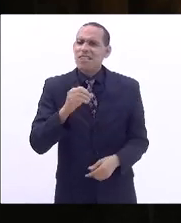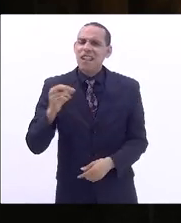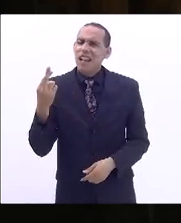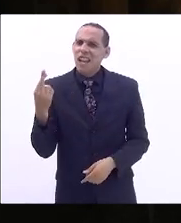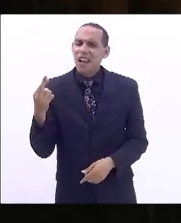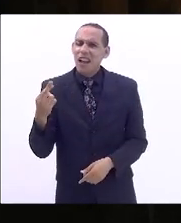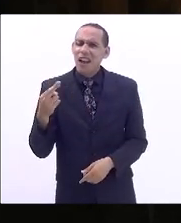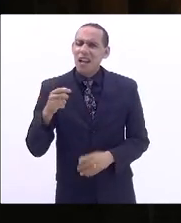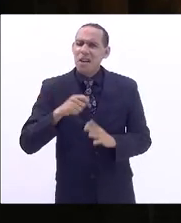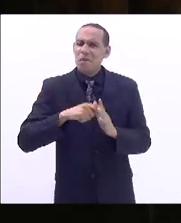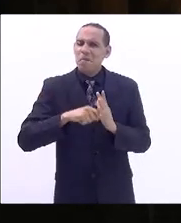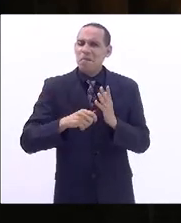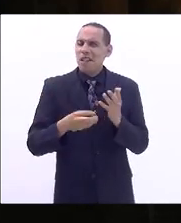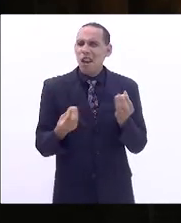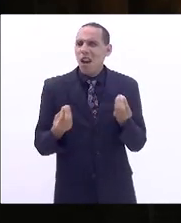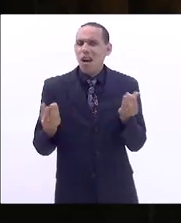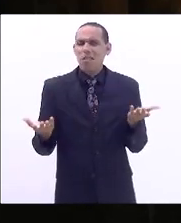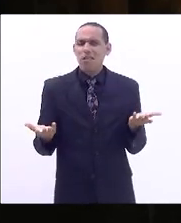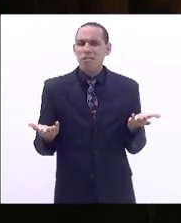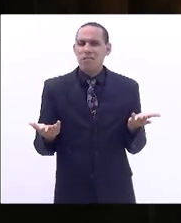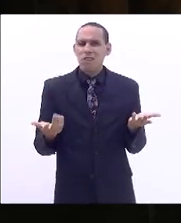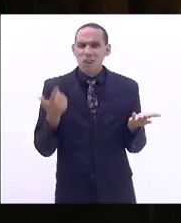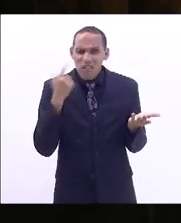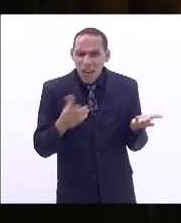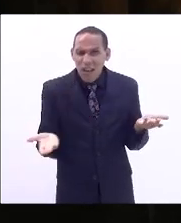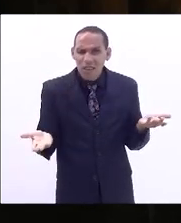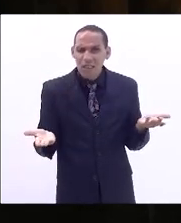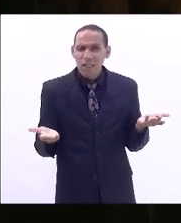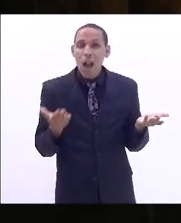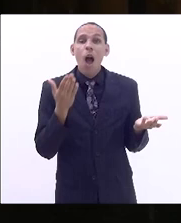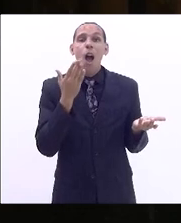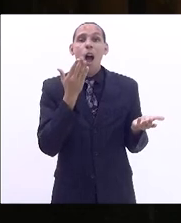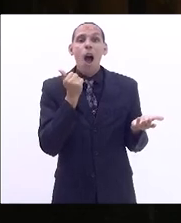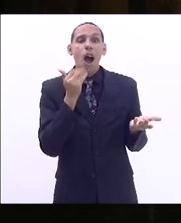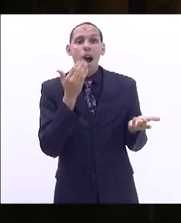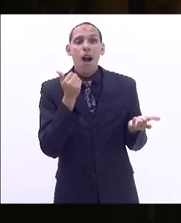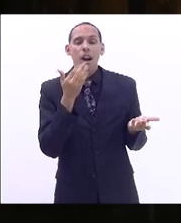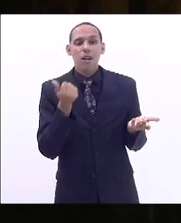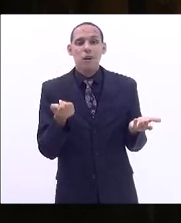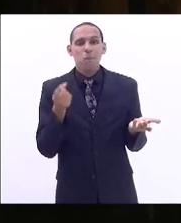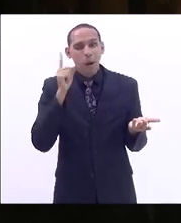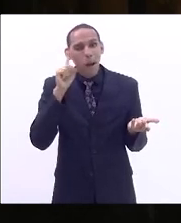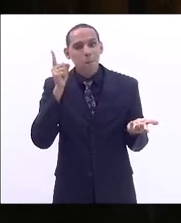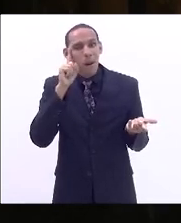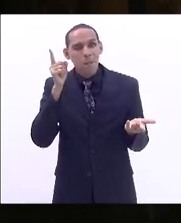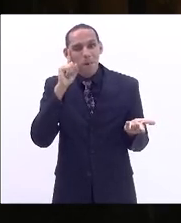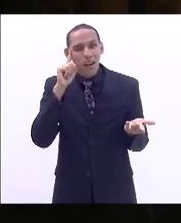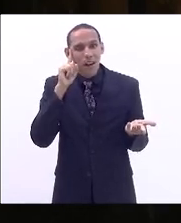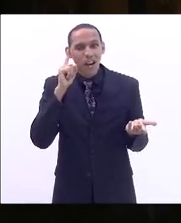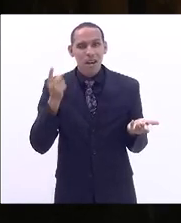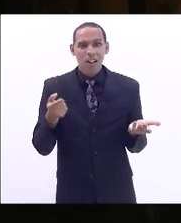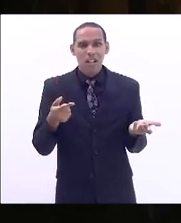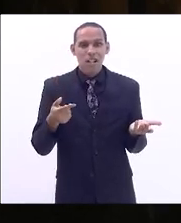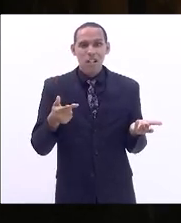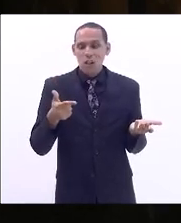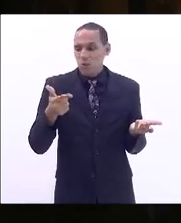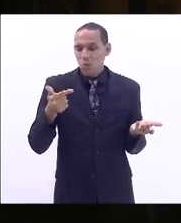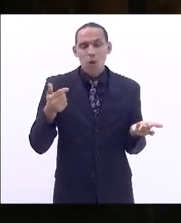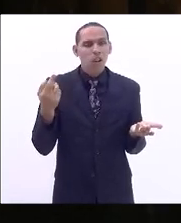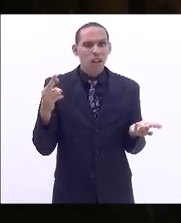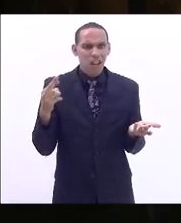reais mensais e quem consegue se alimentar diariamente com 12